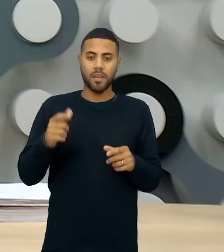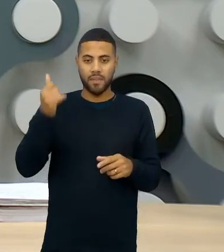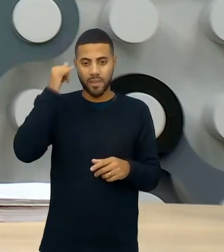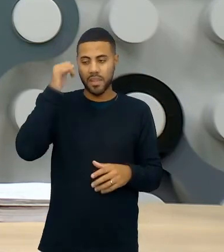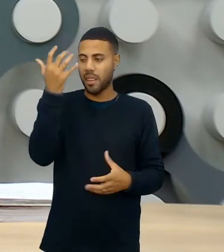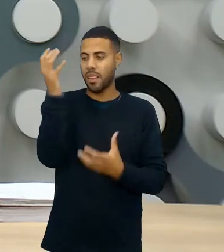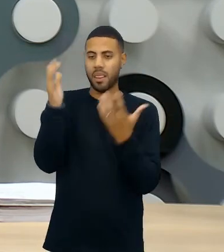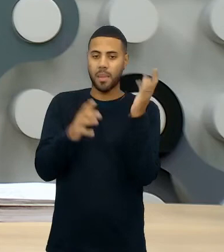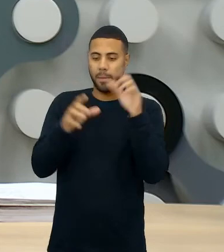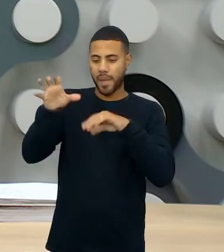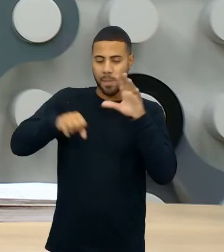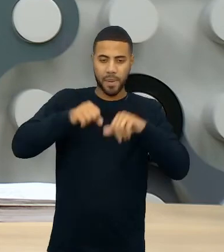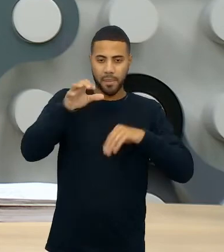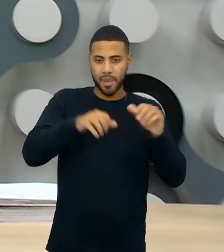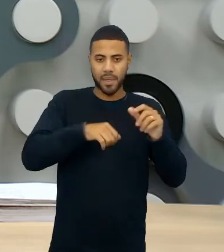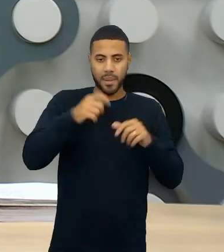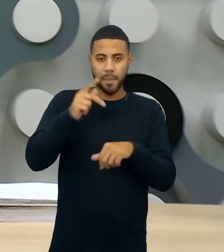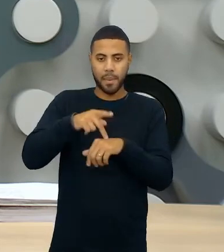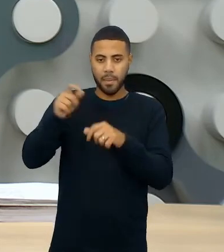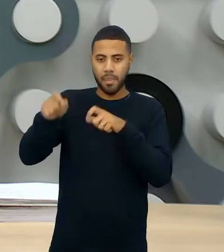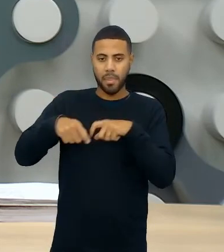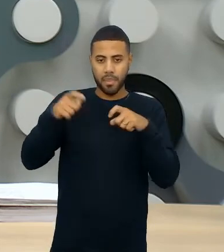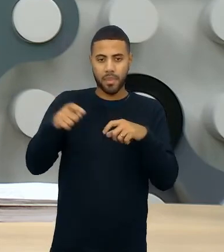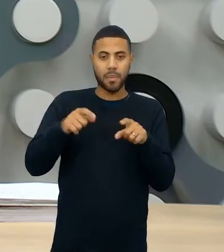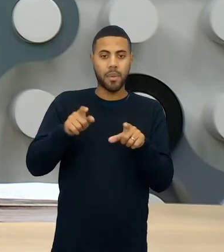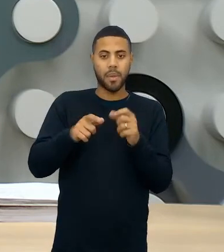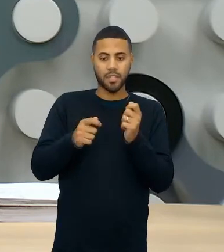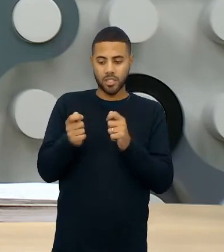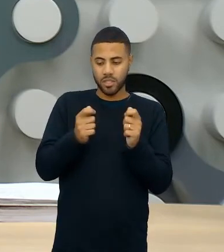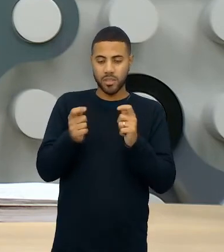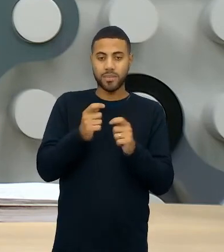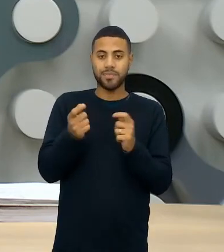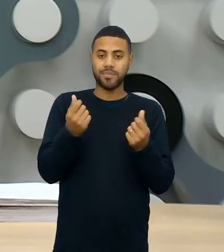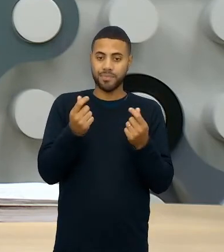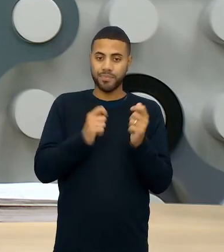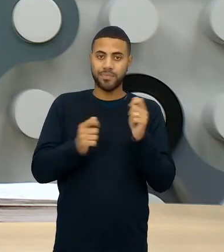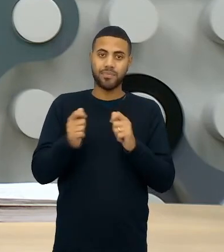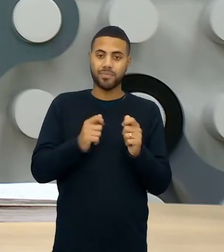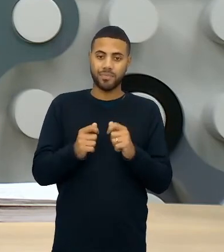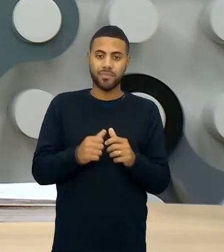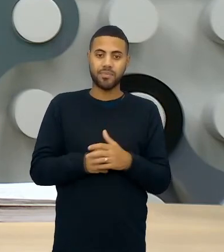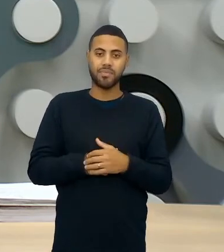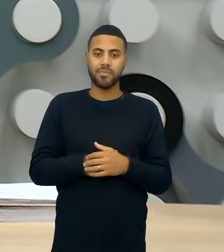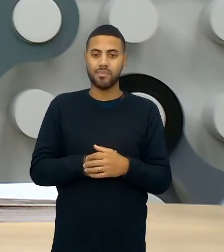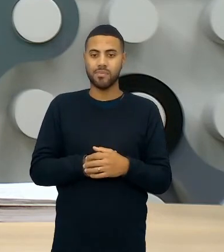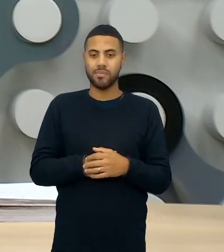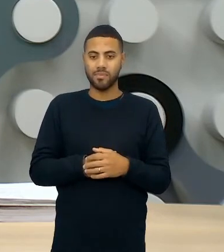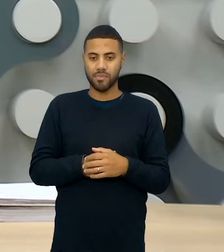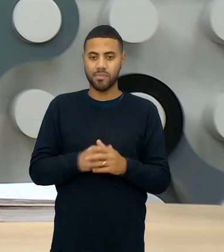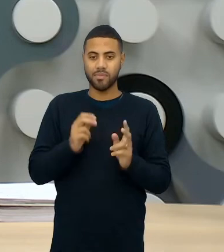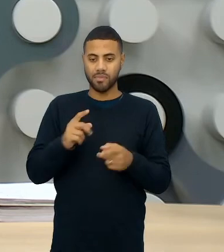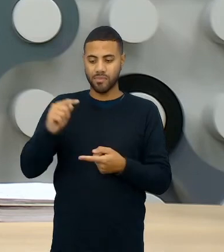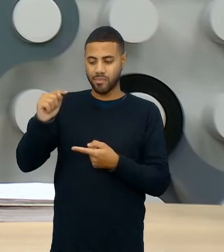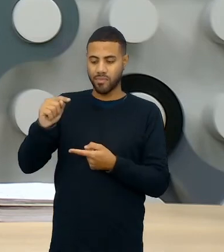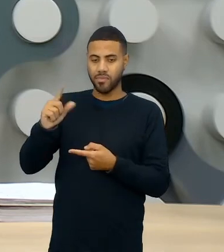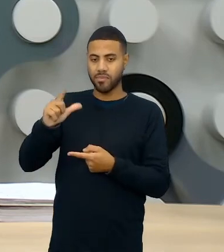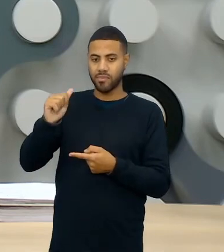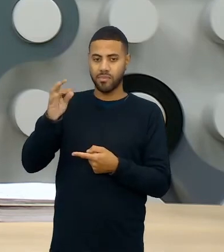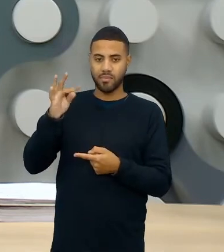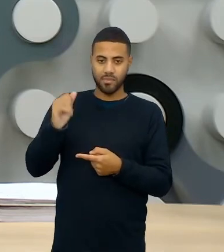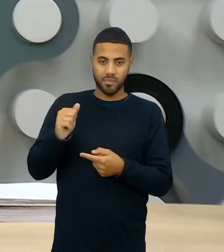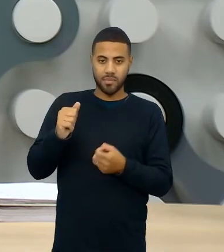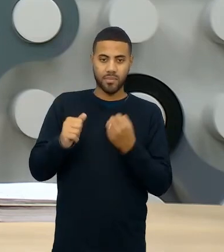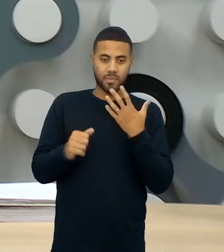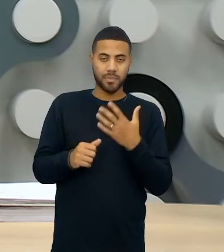ou seja, é viável fazer a reciclagem dessas garrafinhas, dessas latinhas, tá? Então,